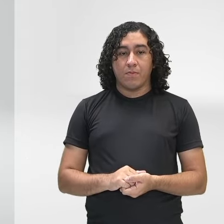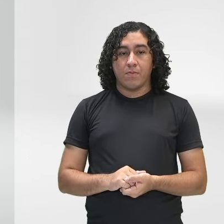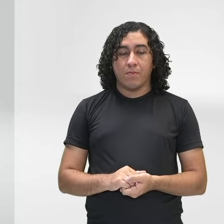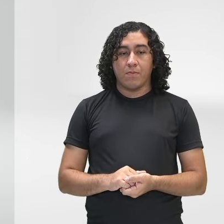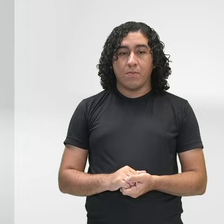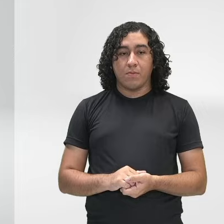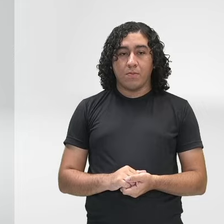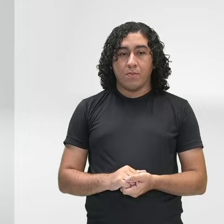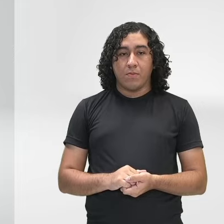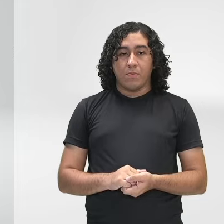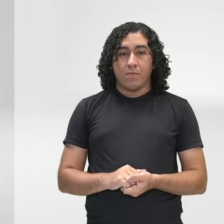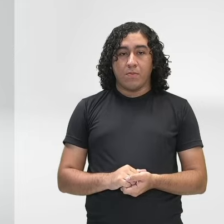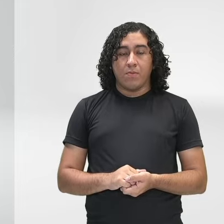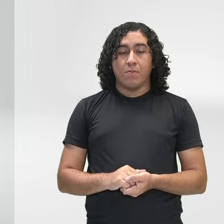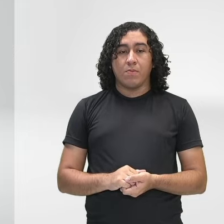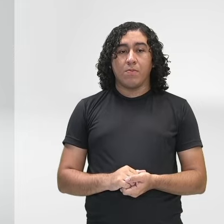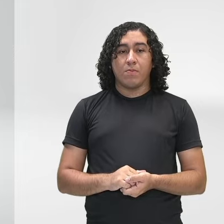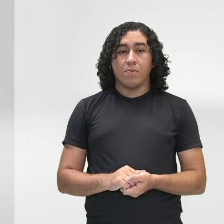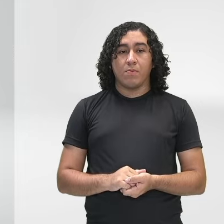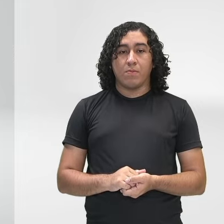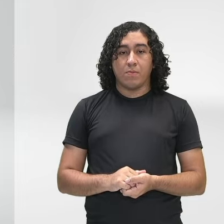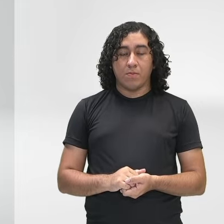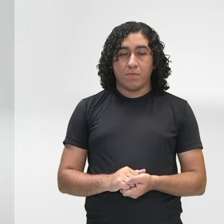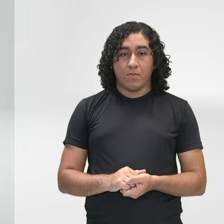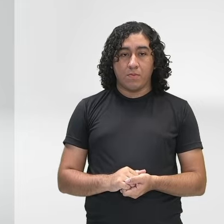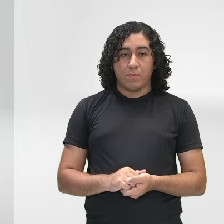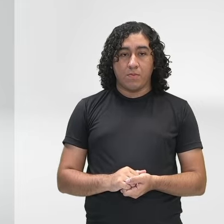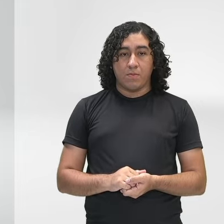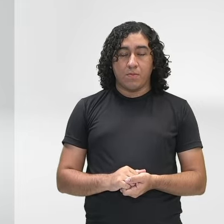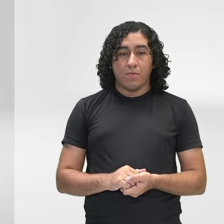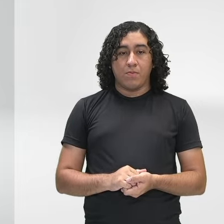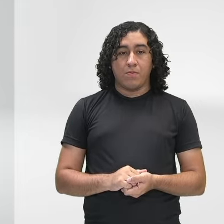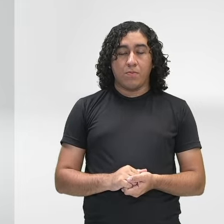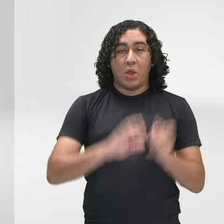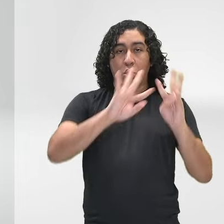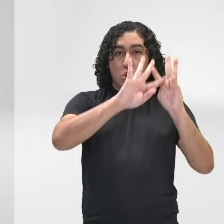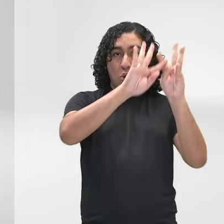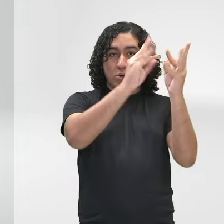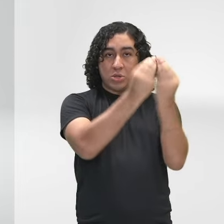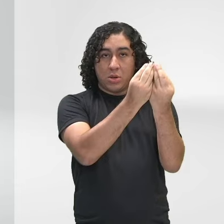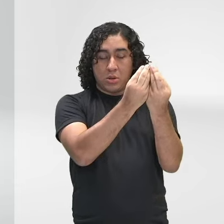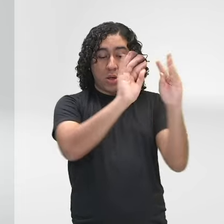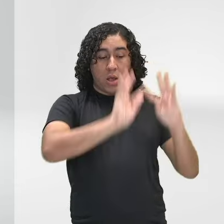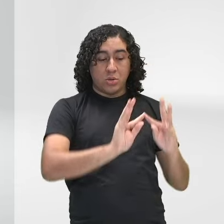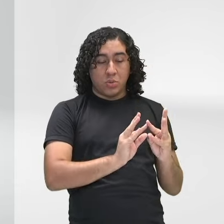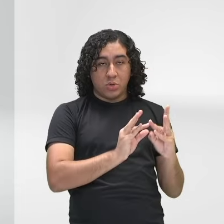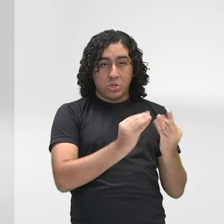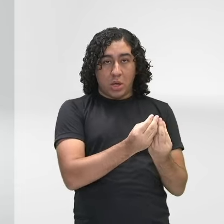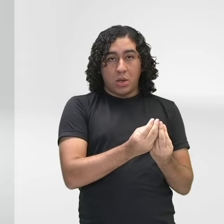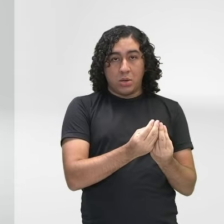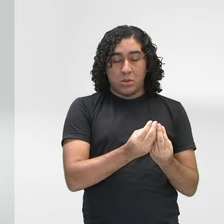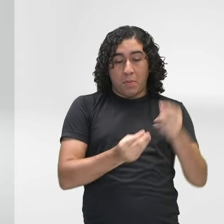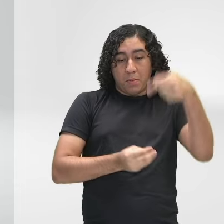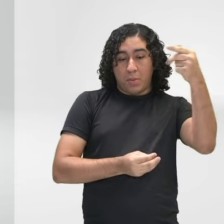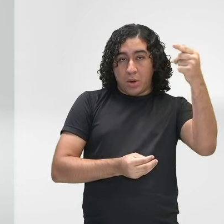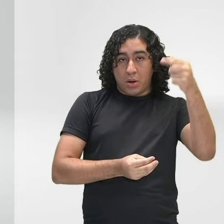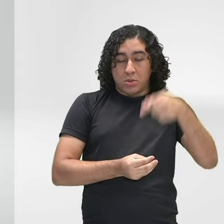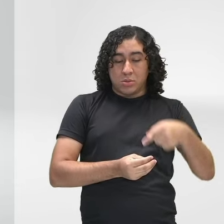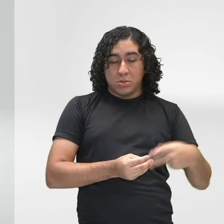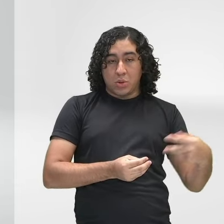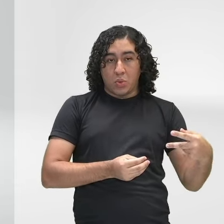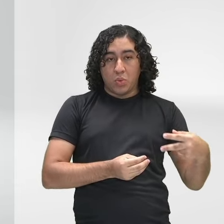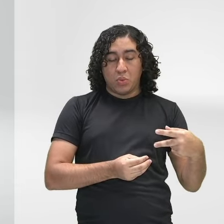Então nós temos aí, né, duas substâncias. A de cima, ela é supersaturada e aí a colher